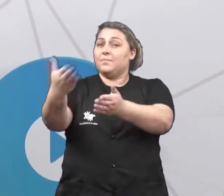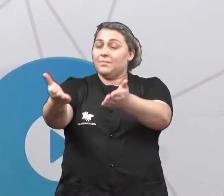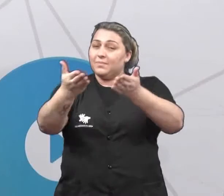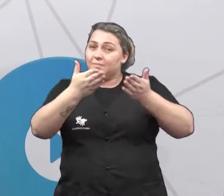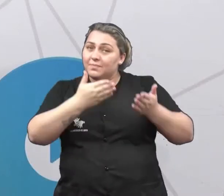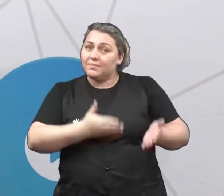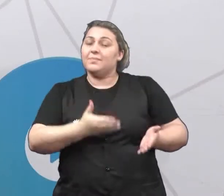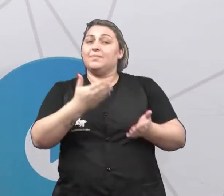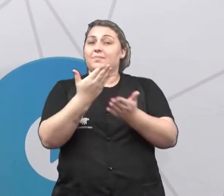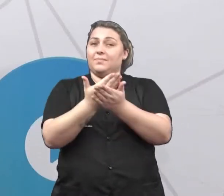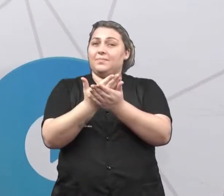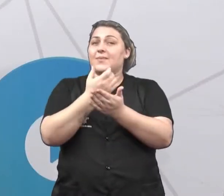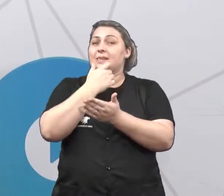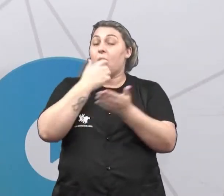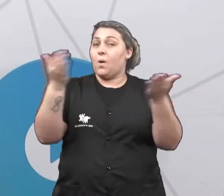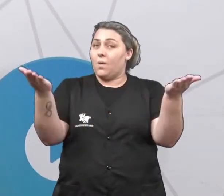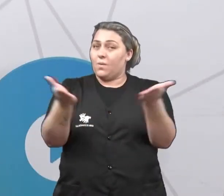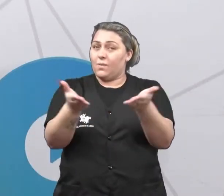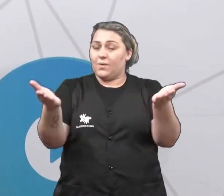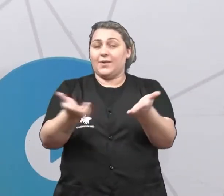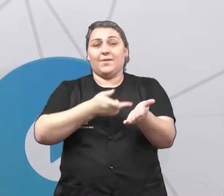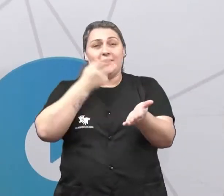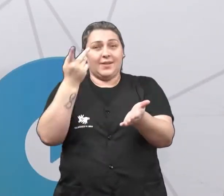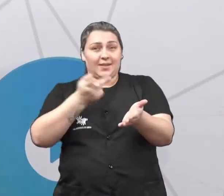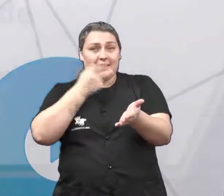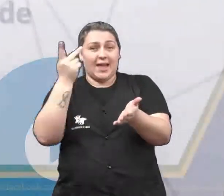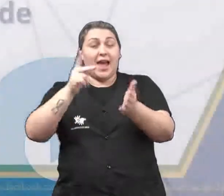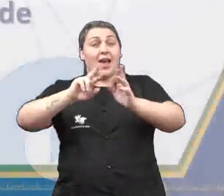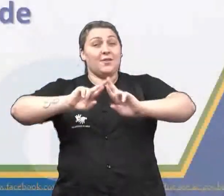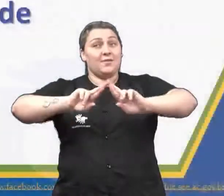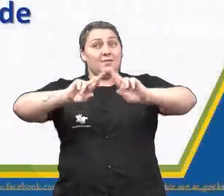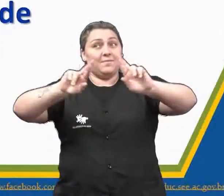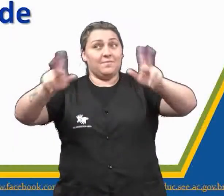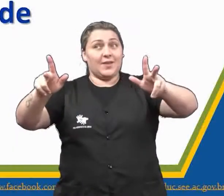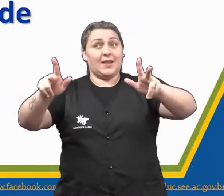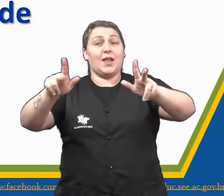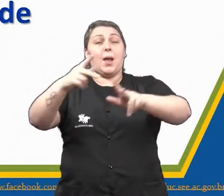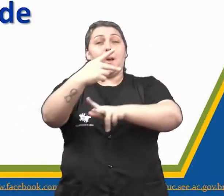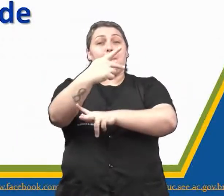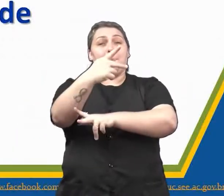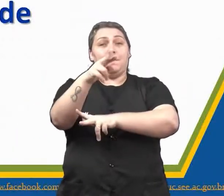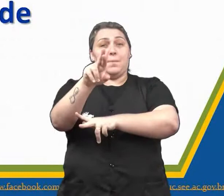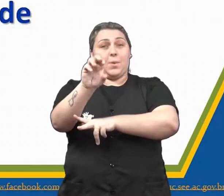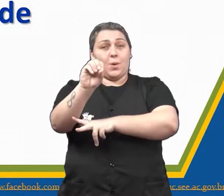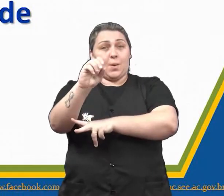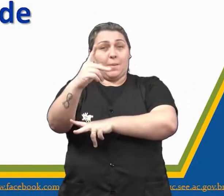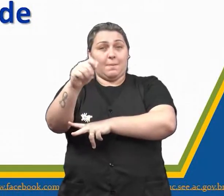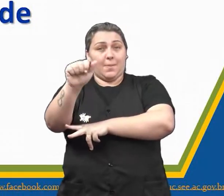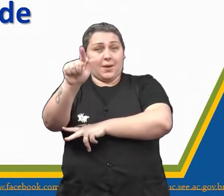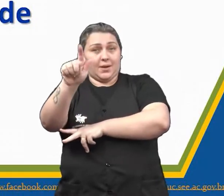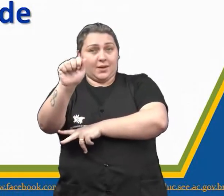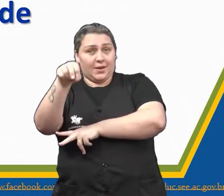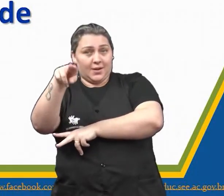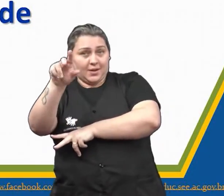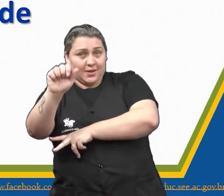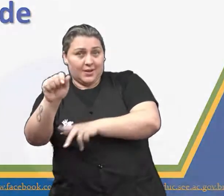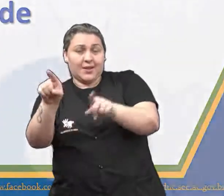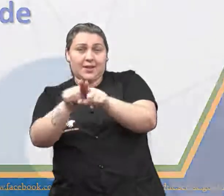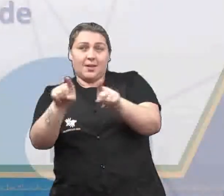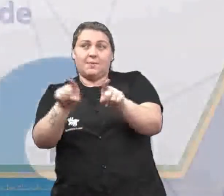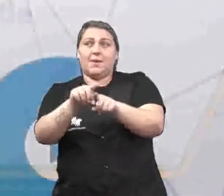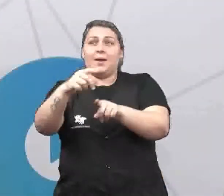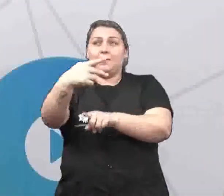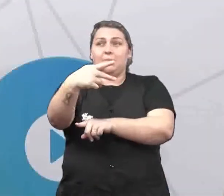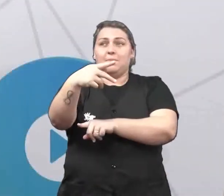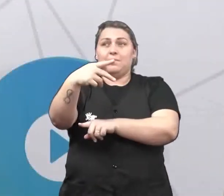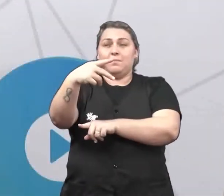nossa aula de inglês. Hoje nós vamos falar um pouquinho sobre as diferenças entre propaganda e publicidade. Vocês sabem qual é a